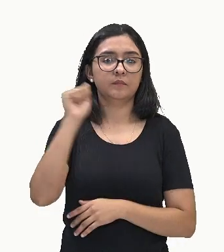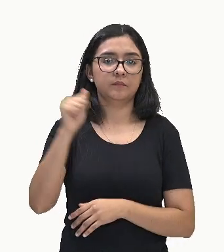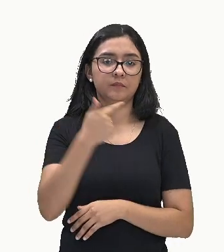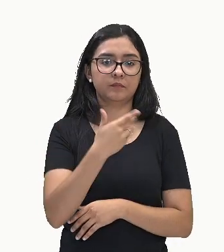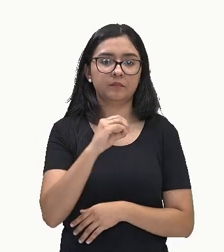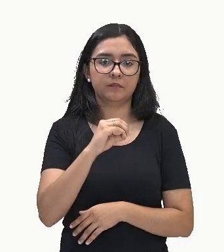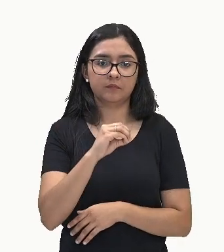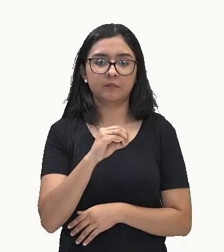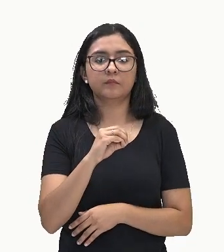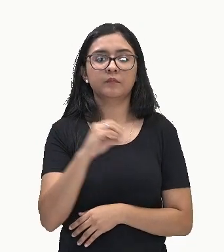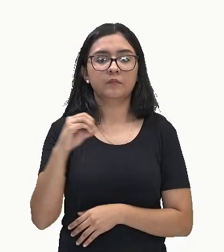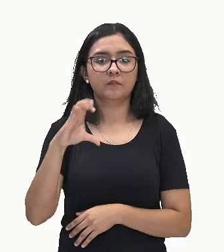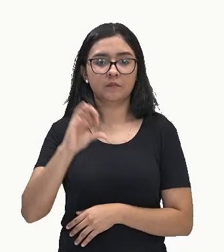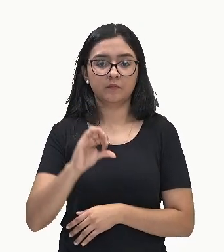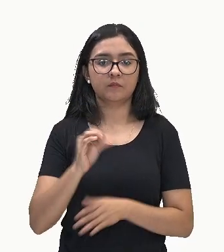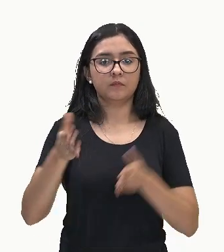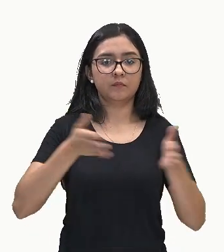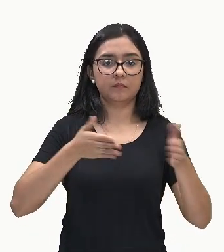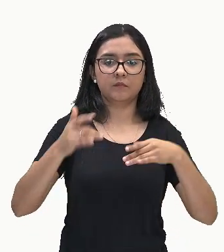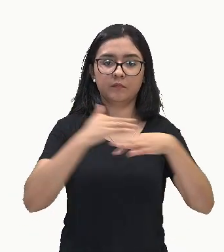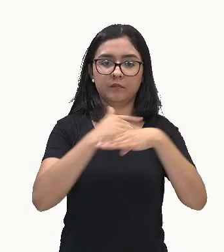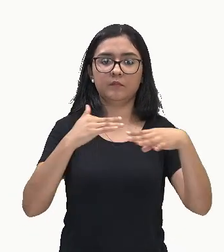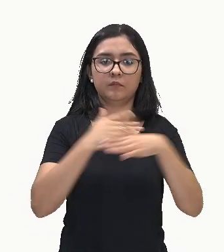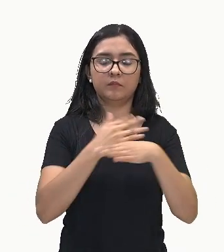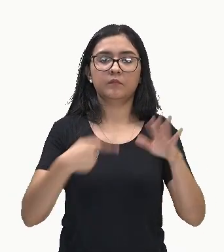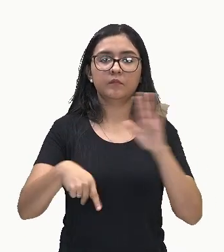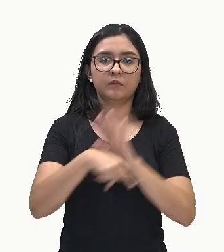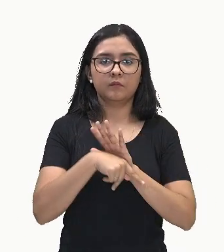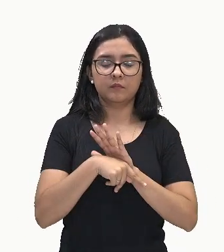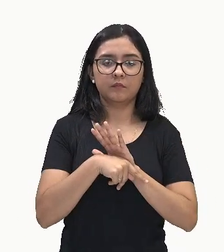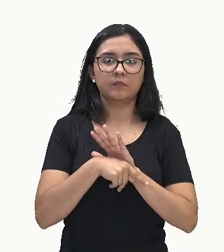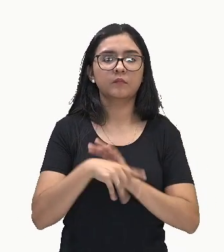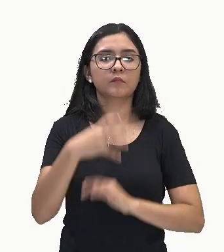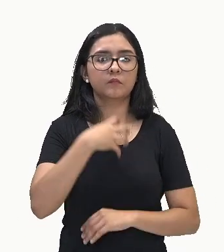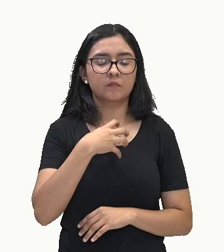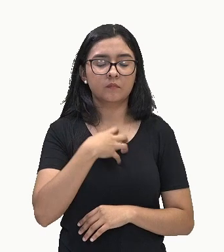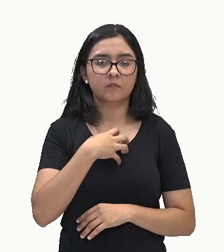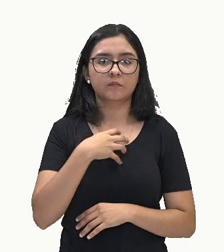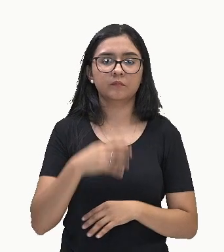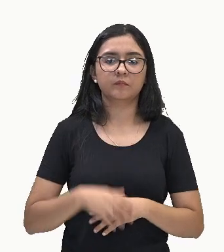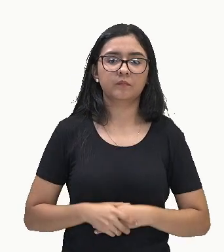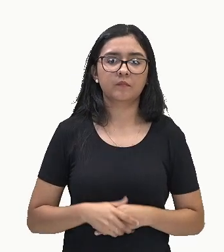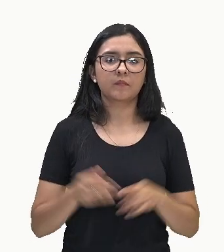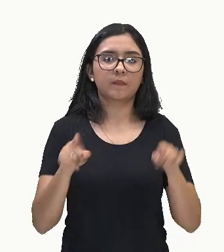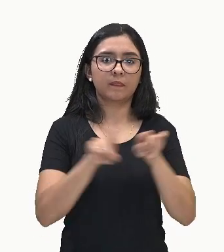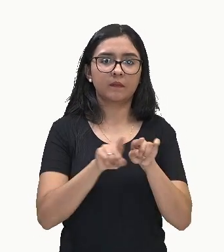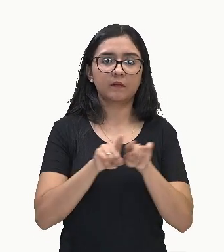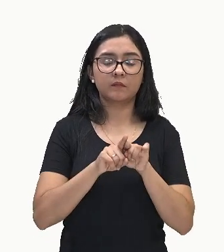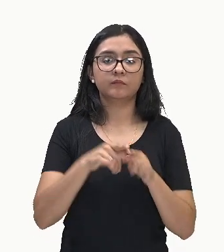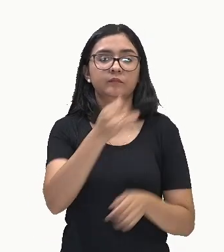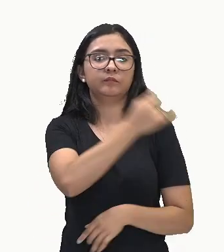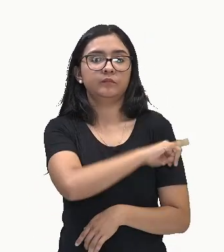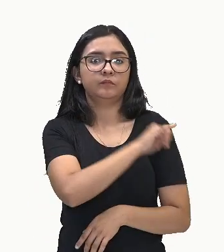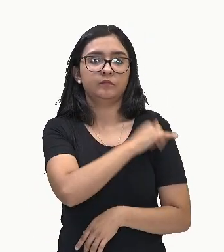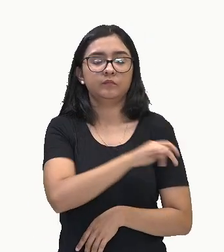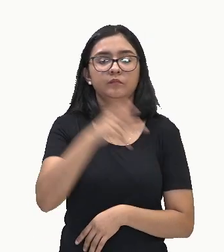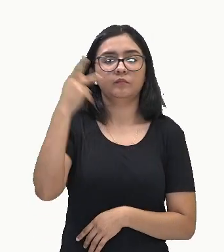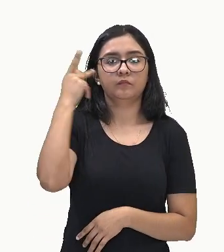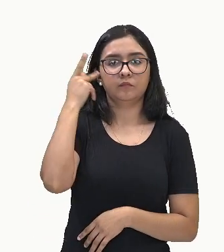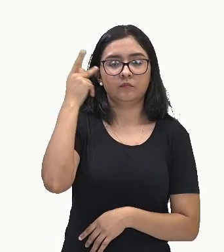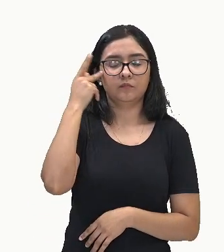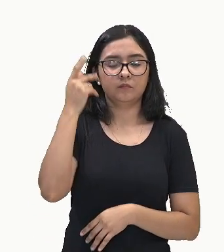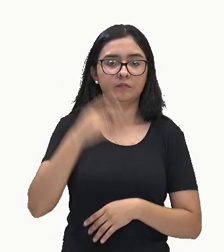dados observados nas regiões metropolitanas de Recife Salvador Belo Horizonte Rio de Janeiro São Paulo e Porto